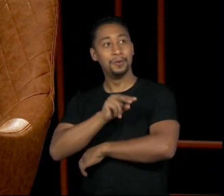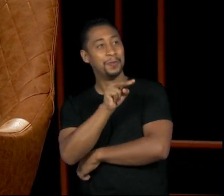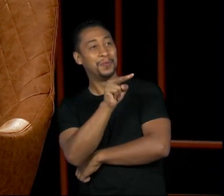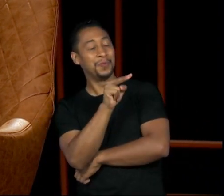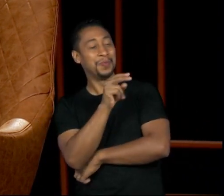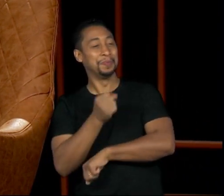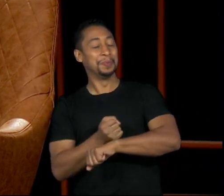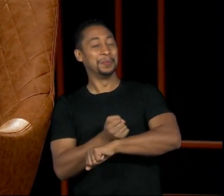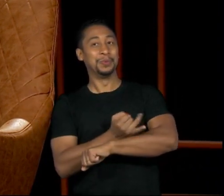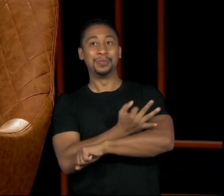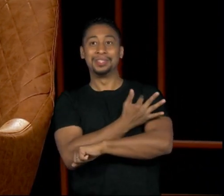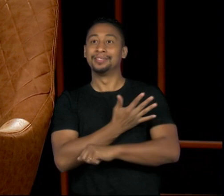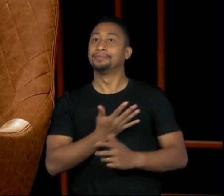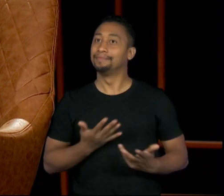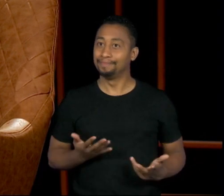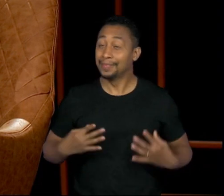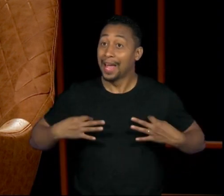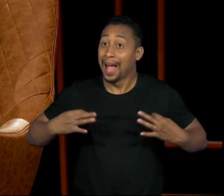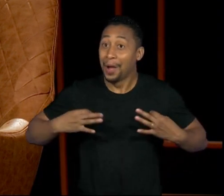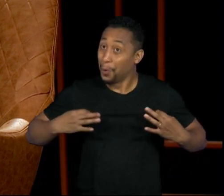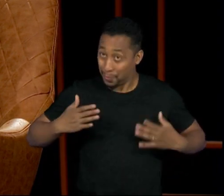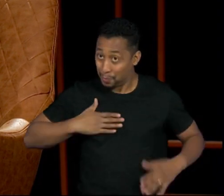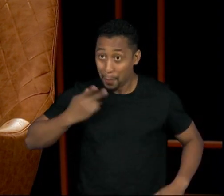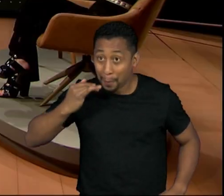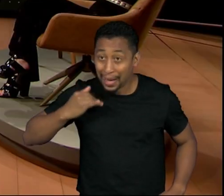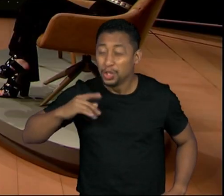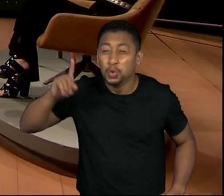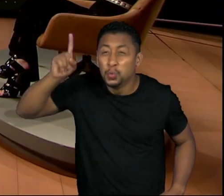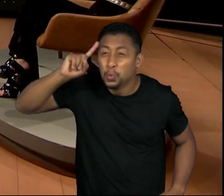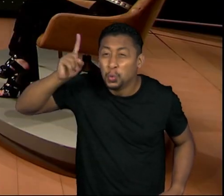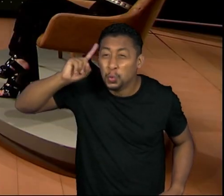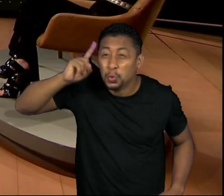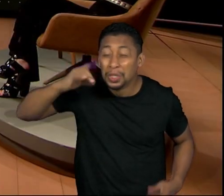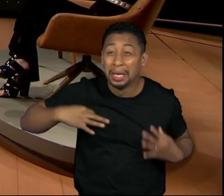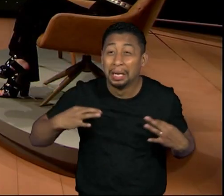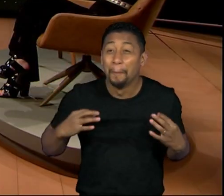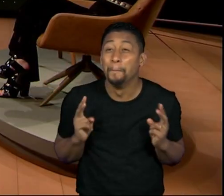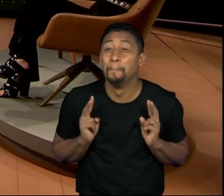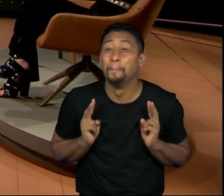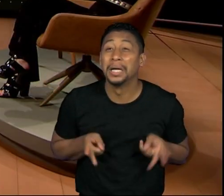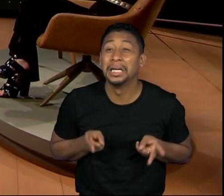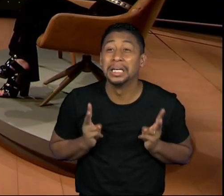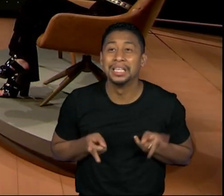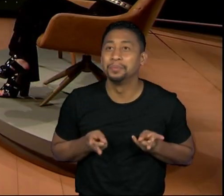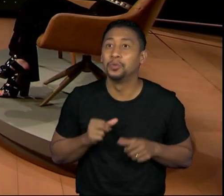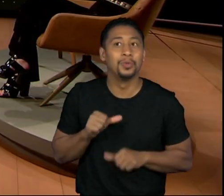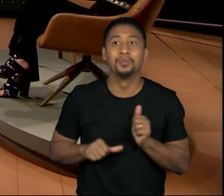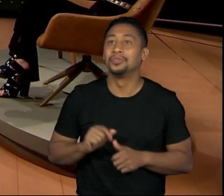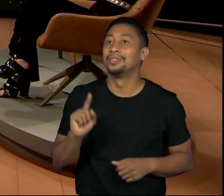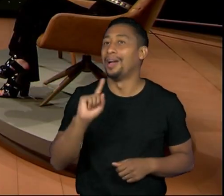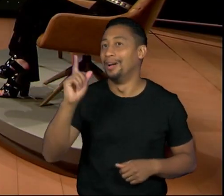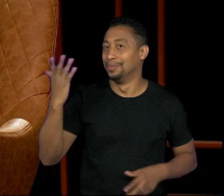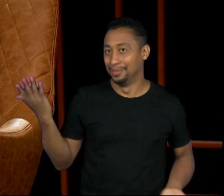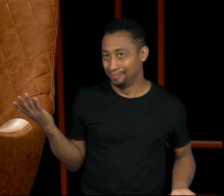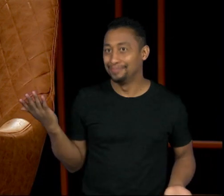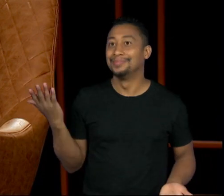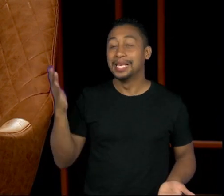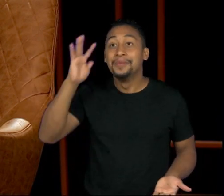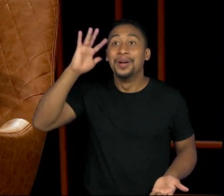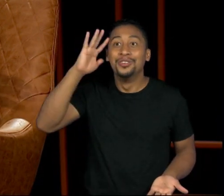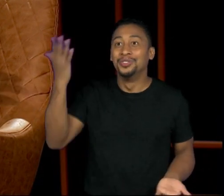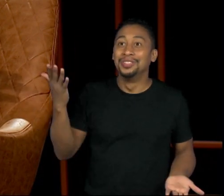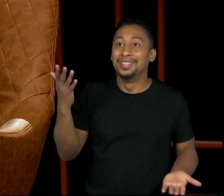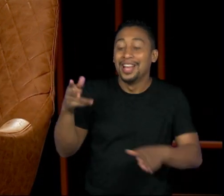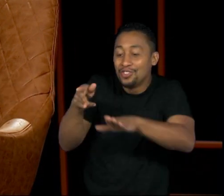aquilo. Então, ele andava com a mesma roupa a vida inteira. Isso já é um layer da vida, da camada, para você absorver do seu pai, tipo chinelo,